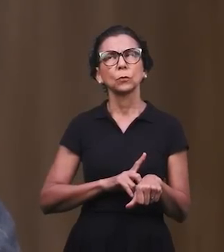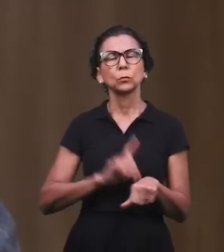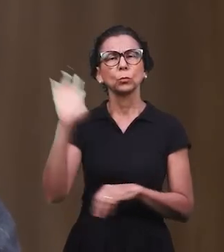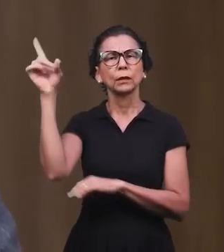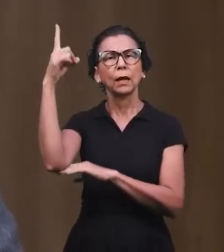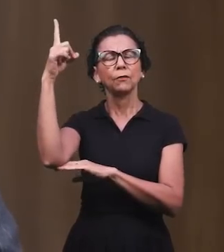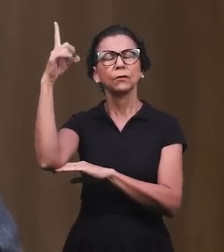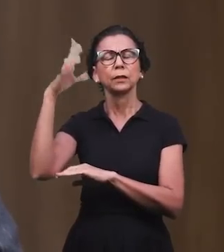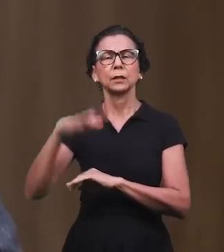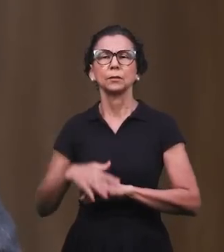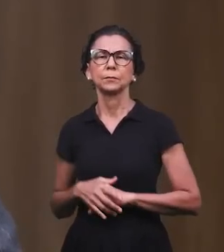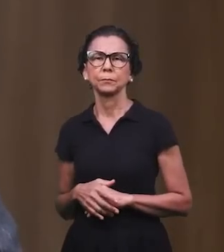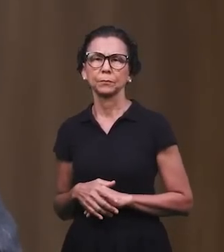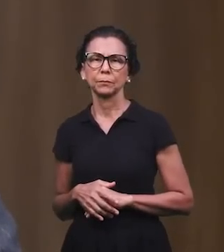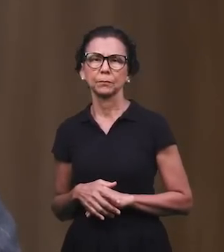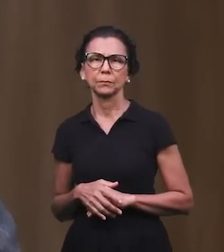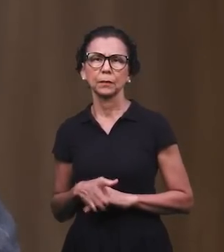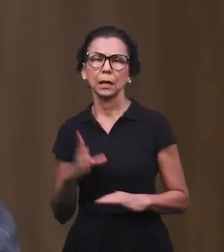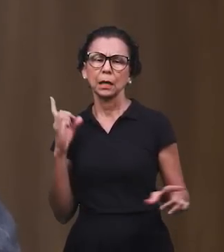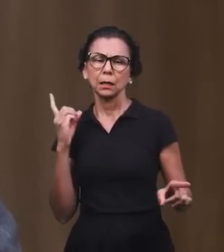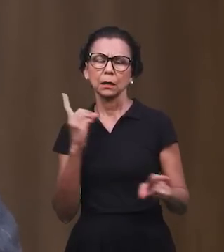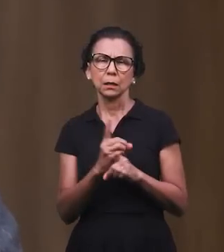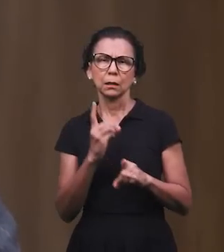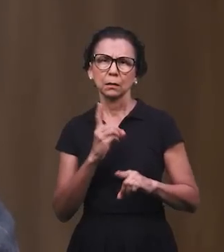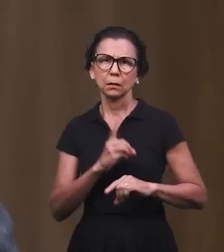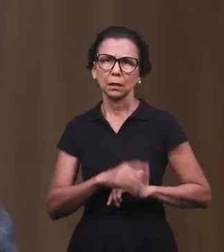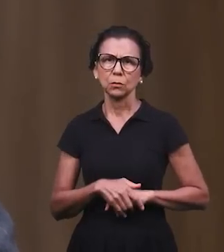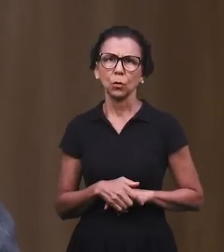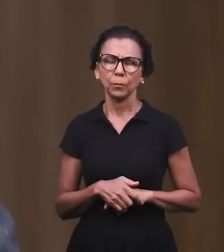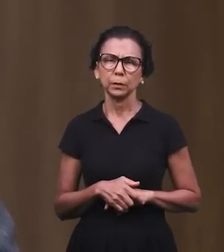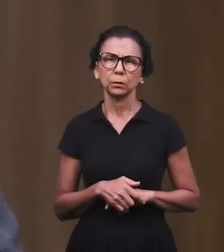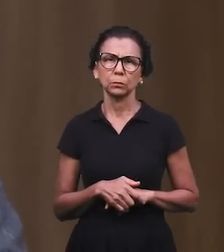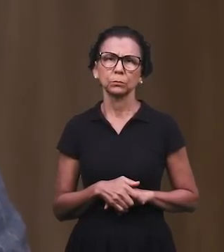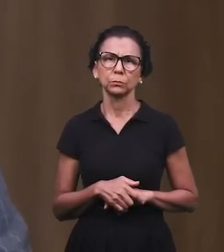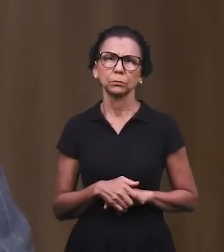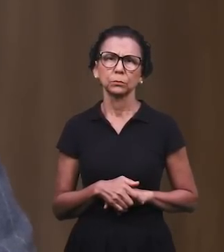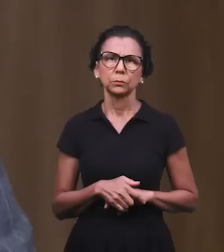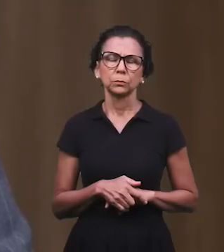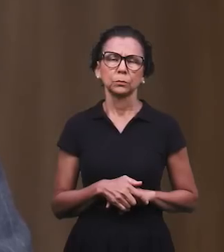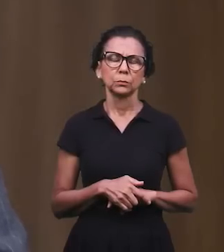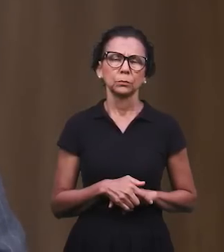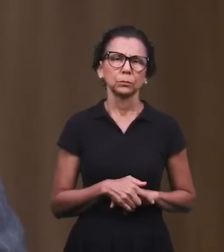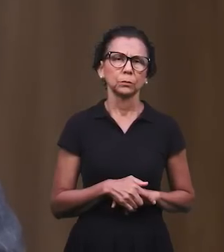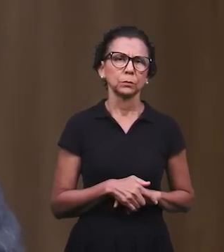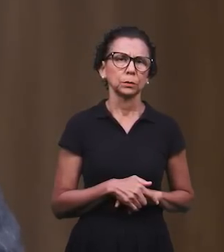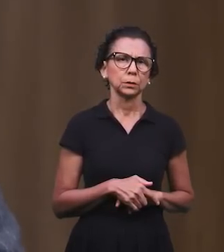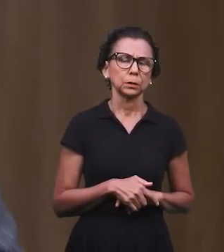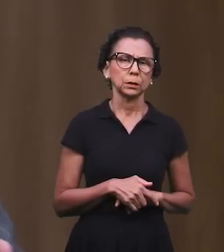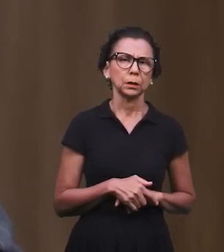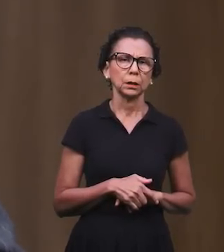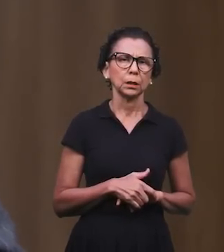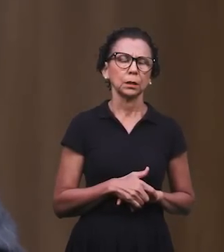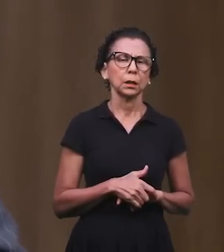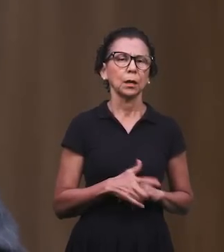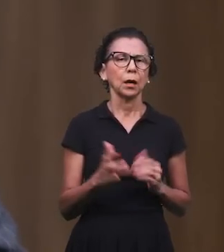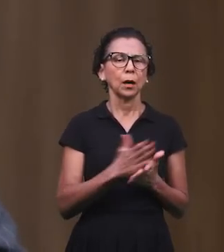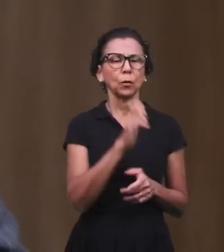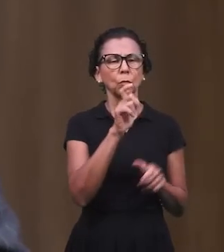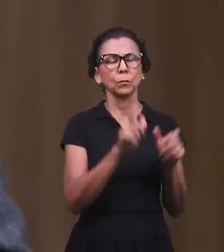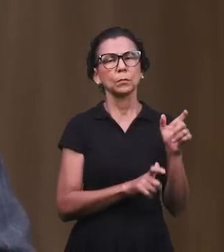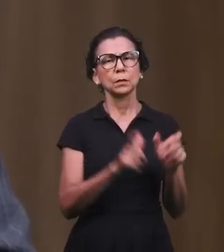tentativa de que Salomão não herdasse o trono, alguns elementos proféticos